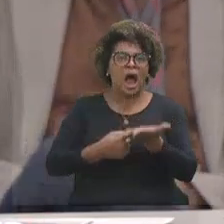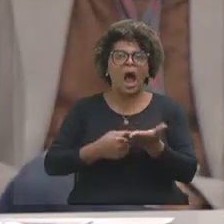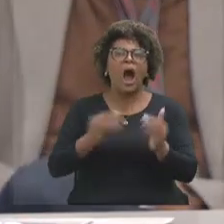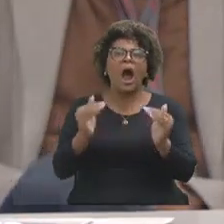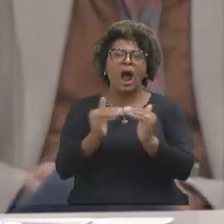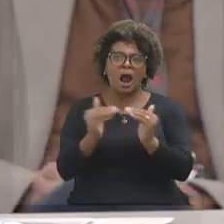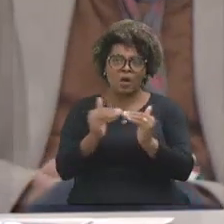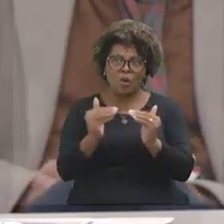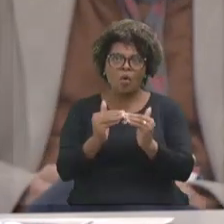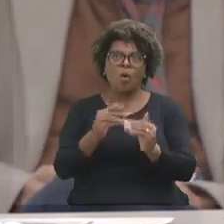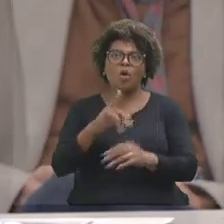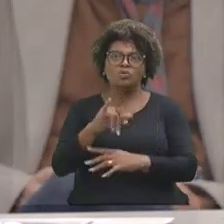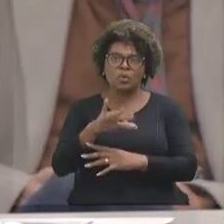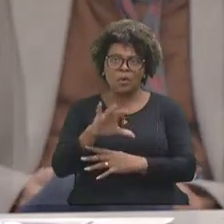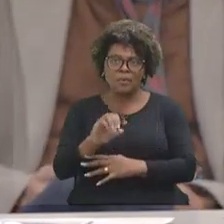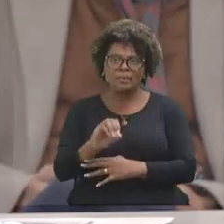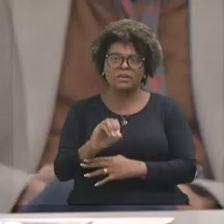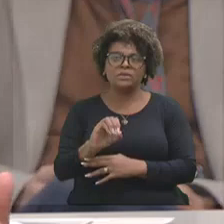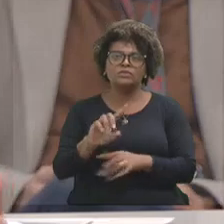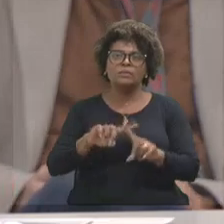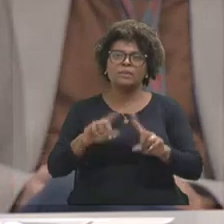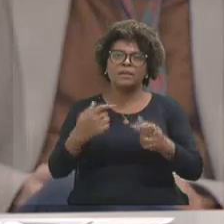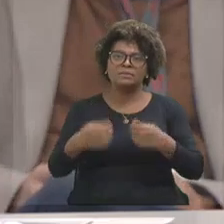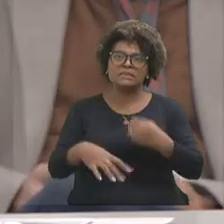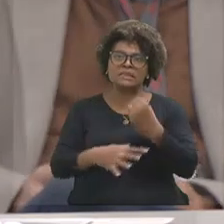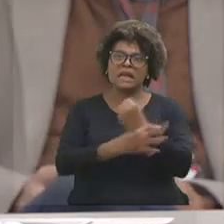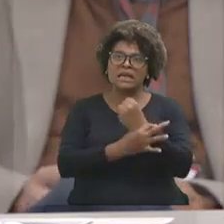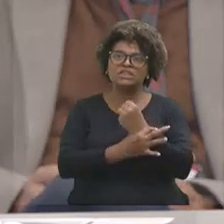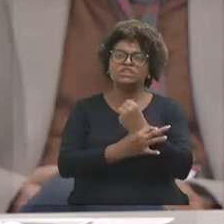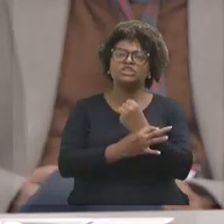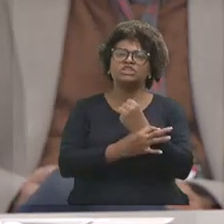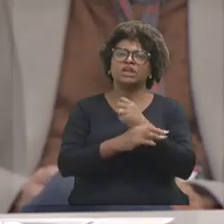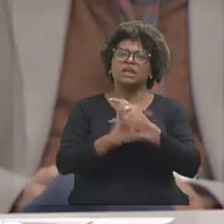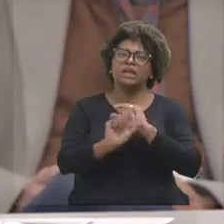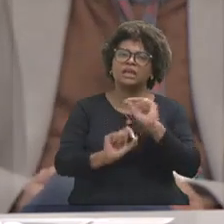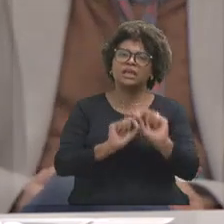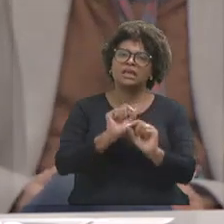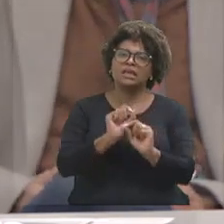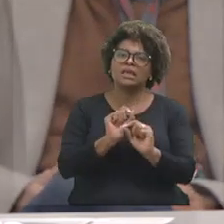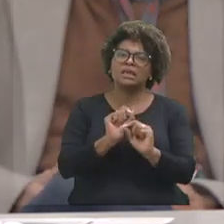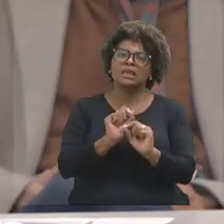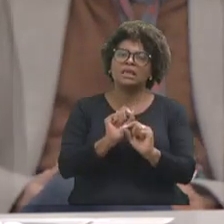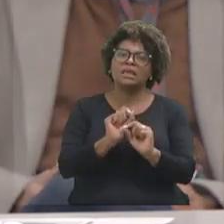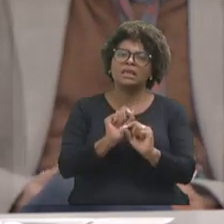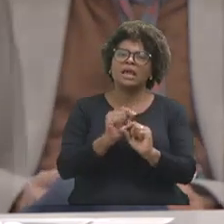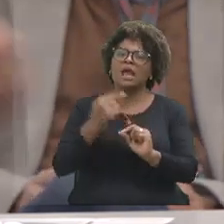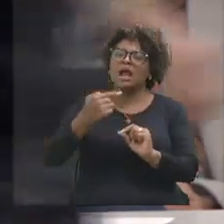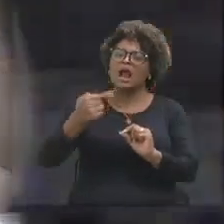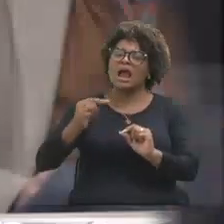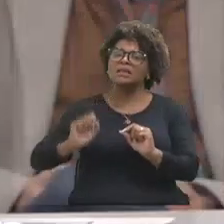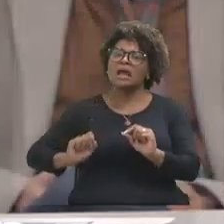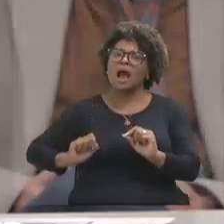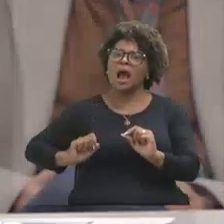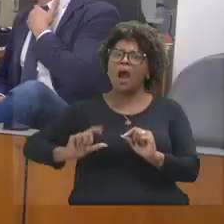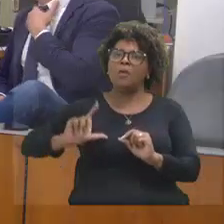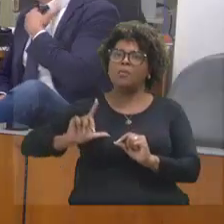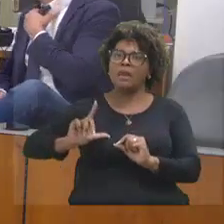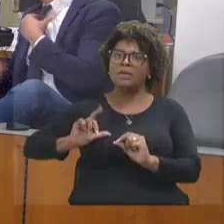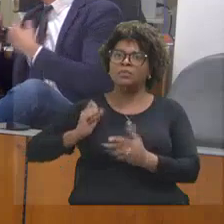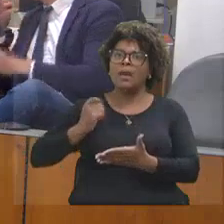que apenas garantir que a parte mais difícil que cada aumento será pago com recurso novo